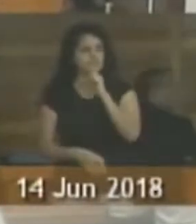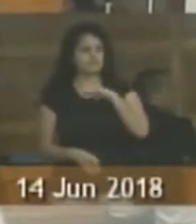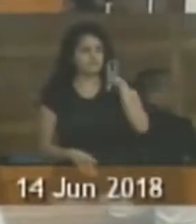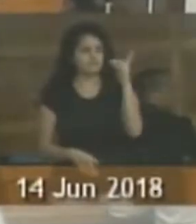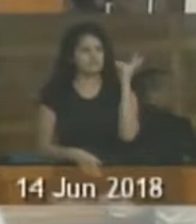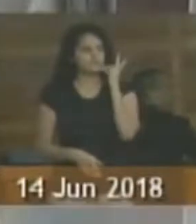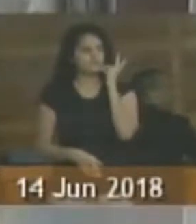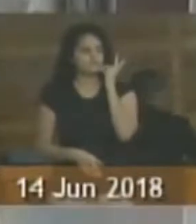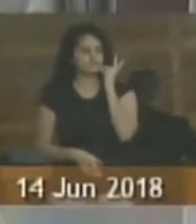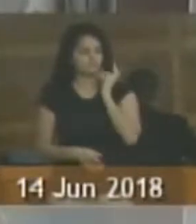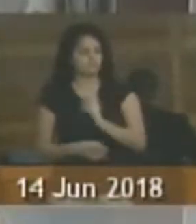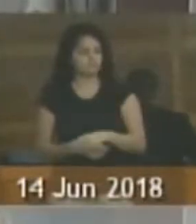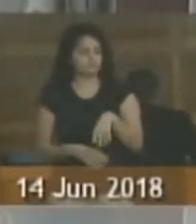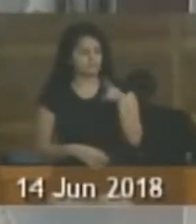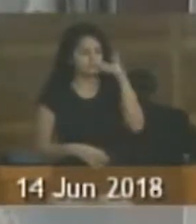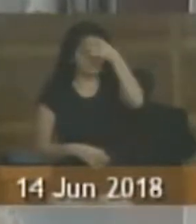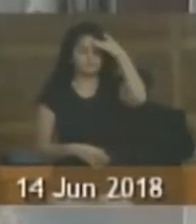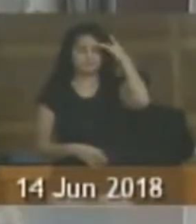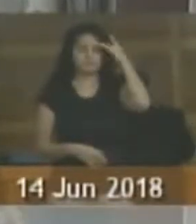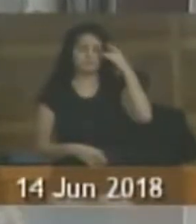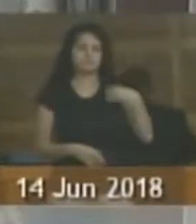vereadores, entidades presentes,